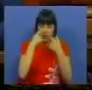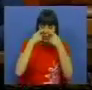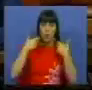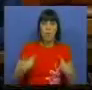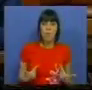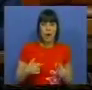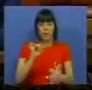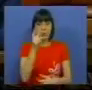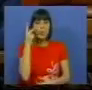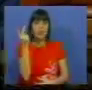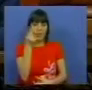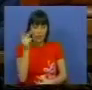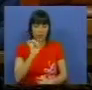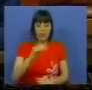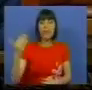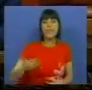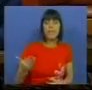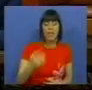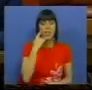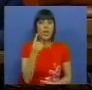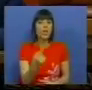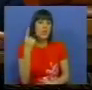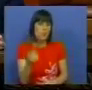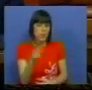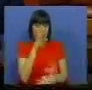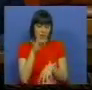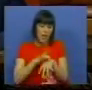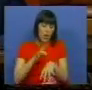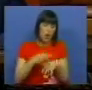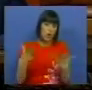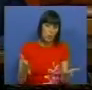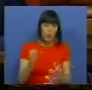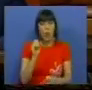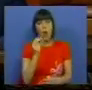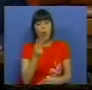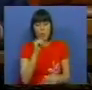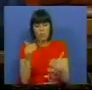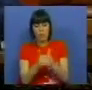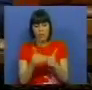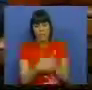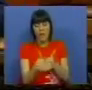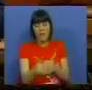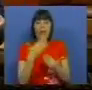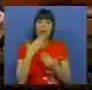humano, da sua vida, dos seus direitos, particularmente quando ele está doente ou quando a morte se aproxima. Muito obrigado.